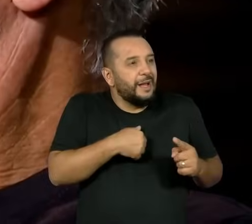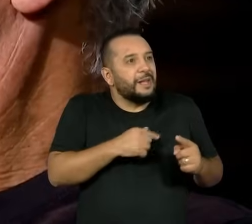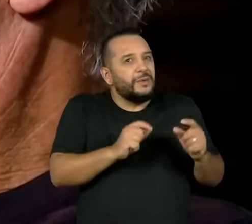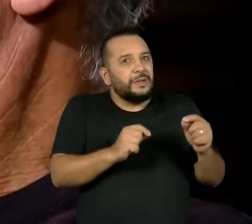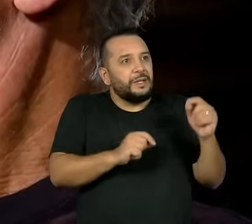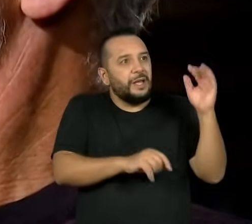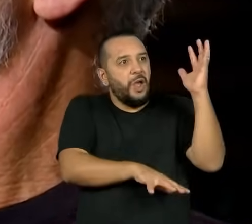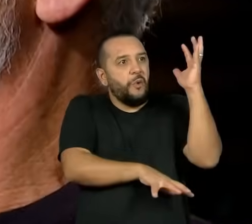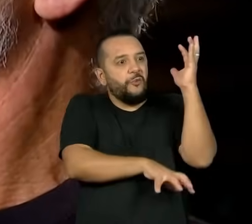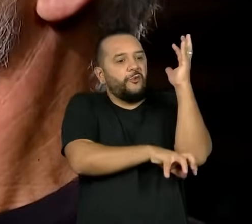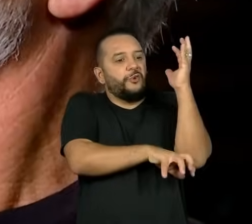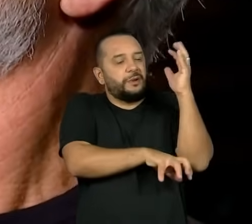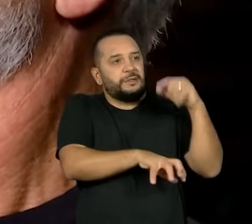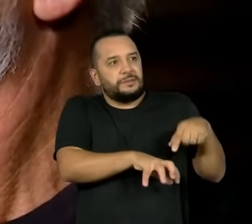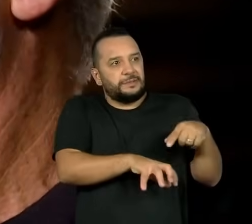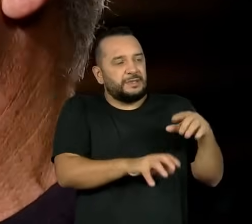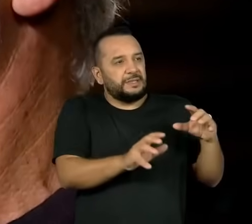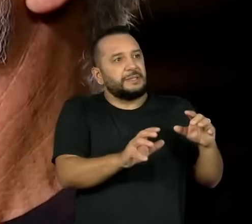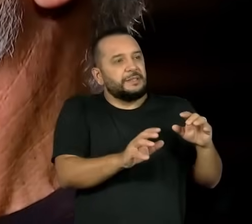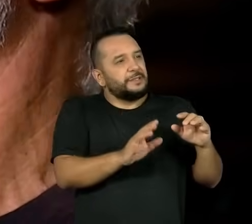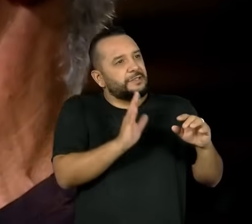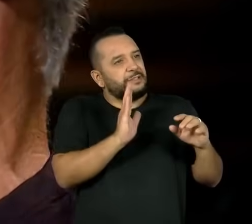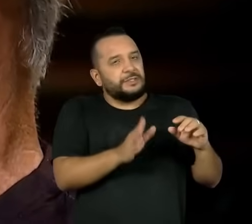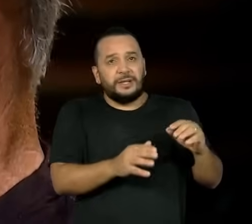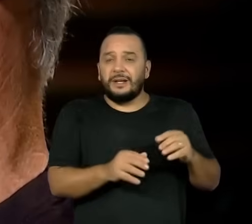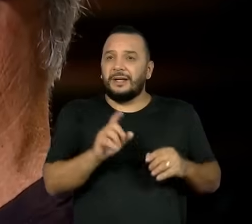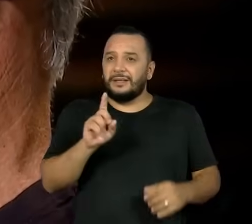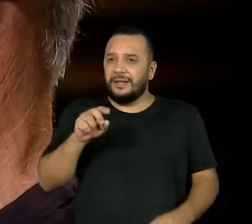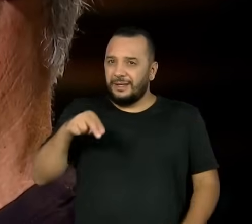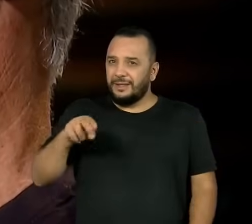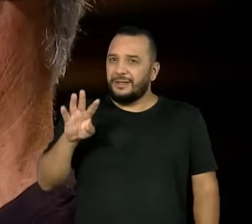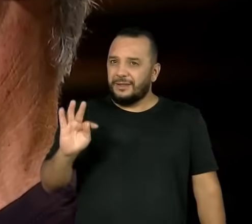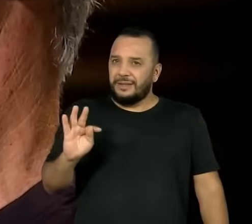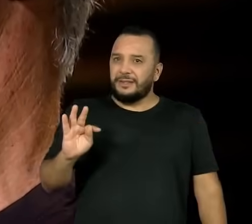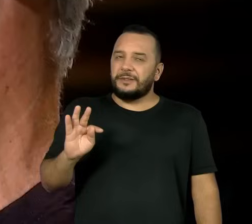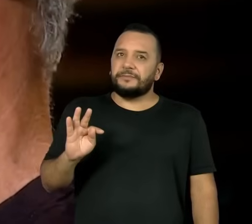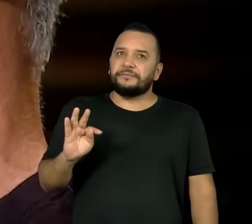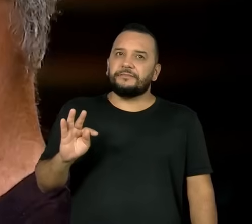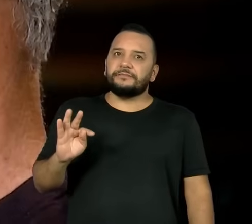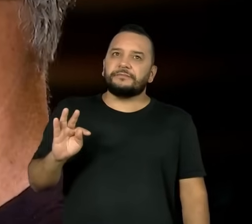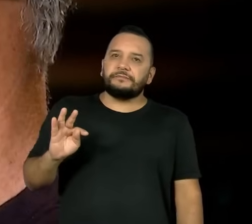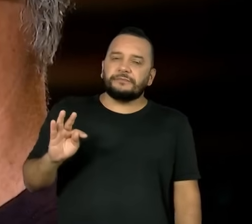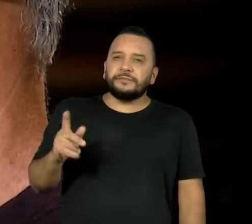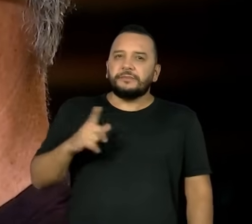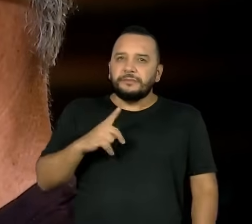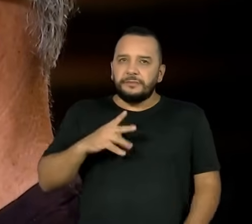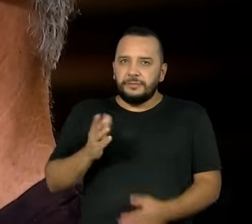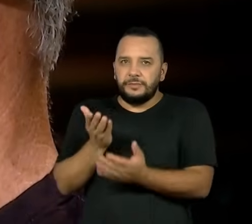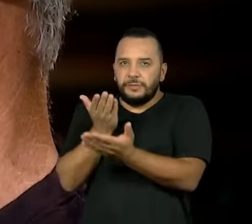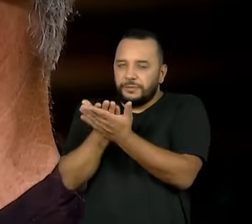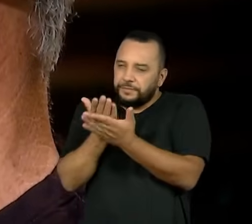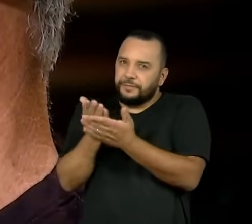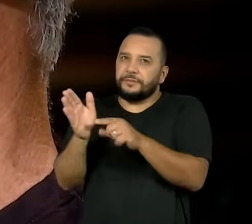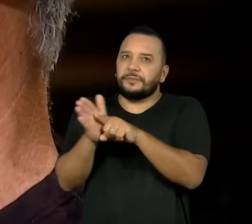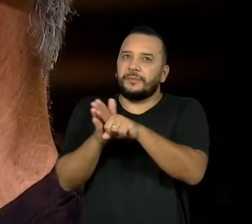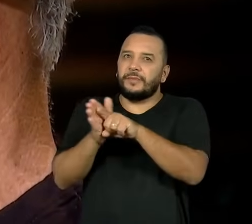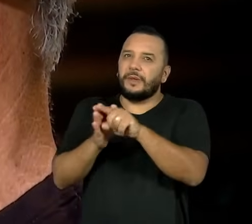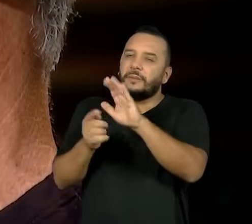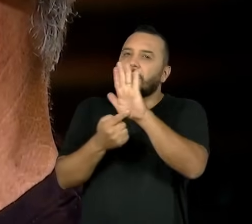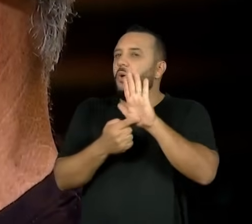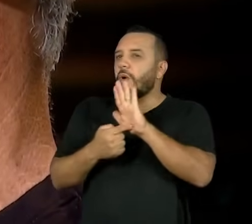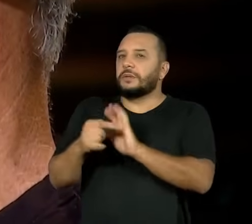não sei, Ela exato. está sintetizando aquilo ali. A DMT tem uma relação com, por exemplo, tem estudos que sugerem